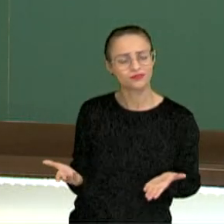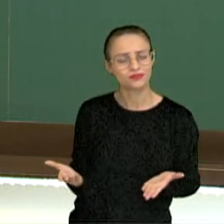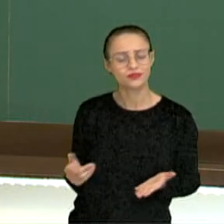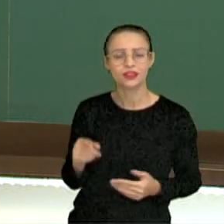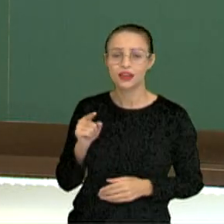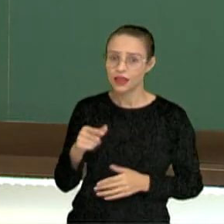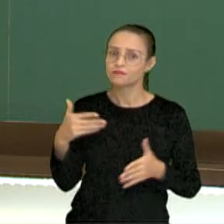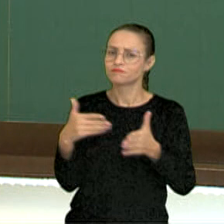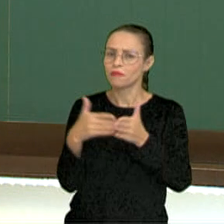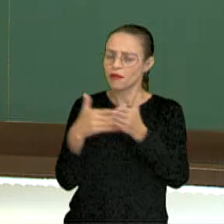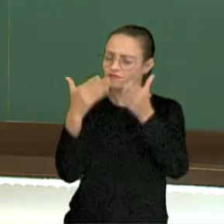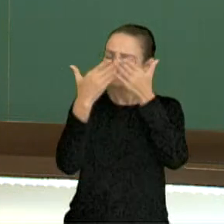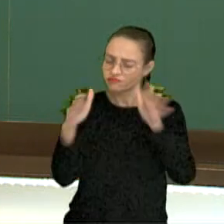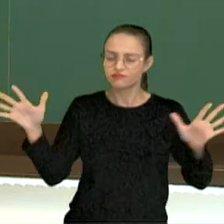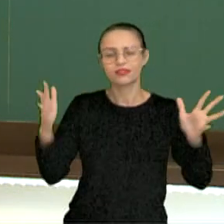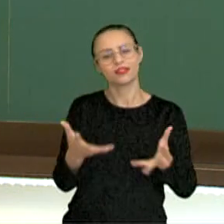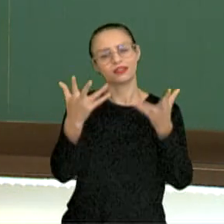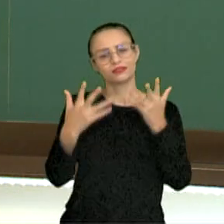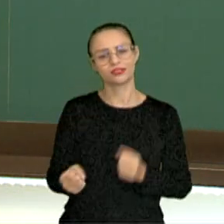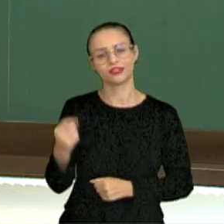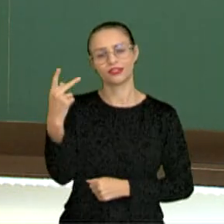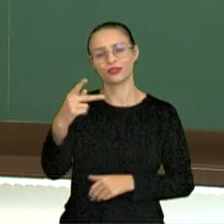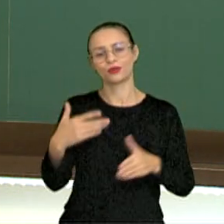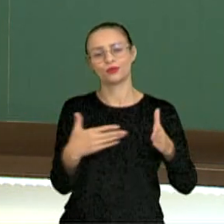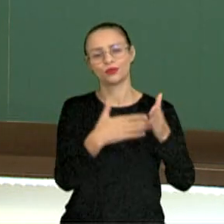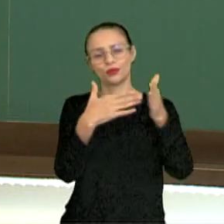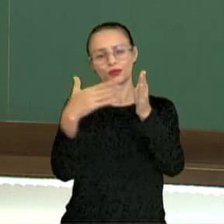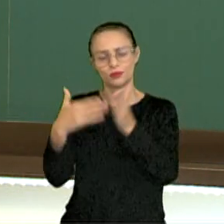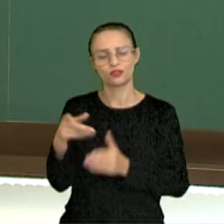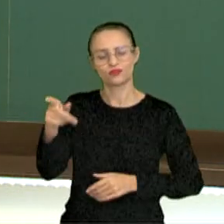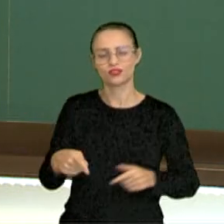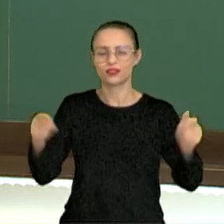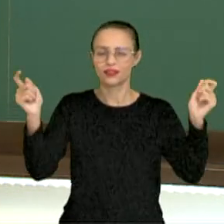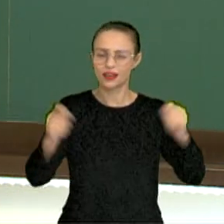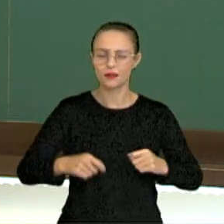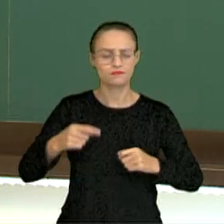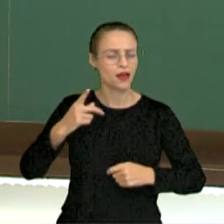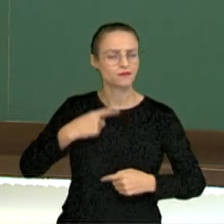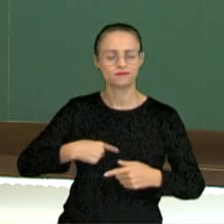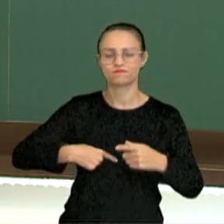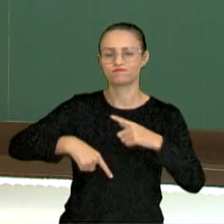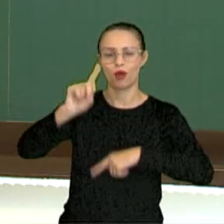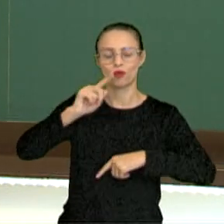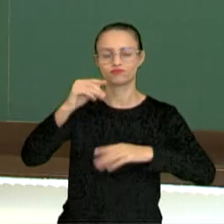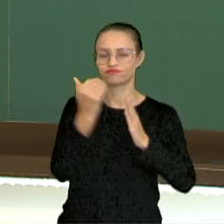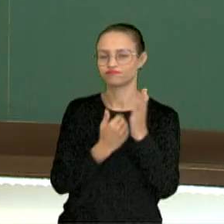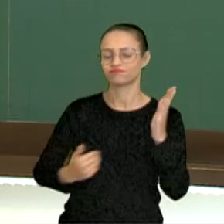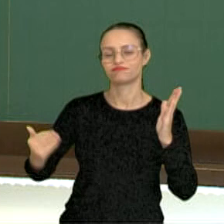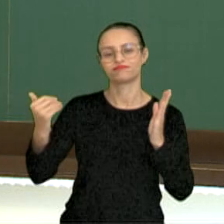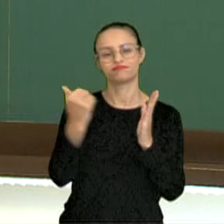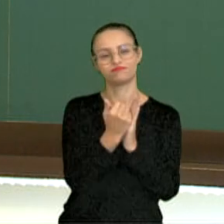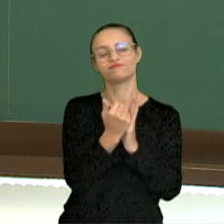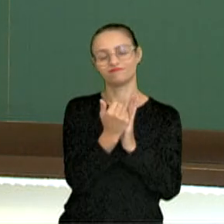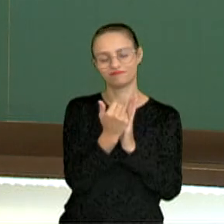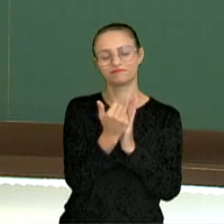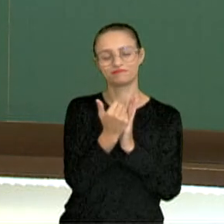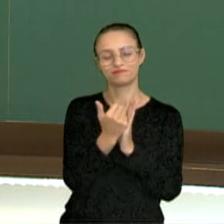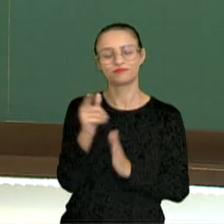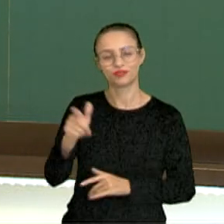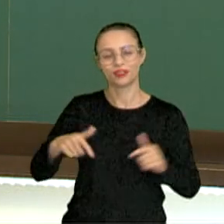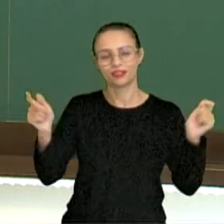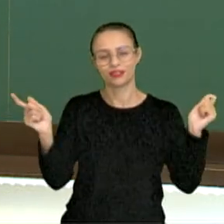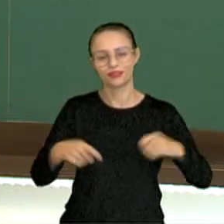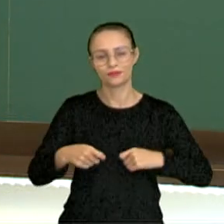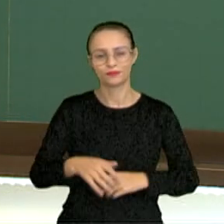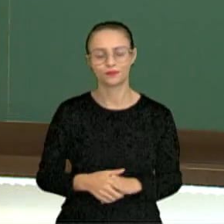esse obstáculo e aceites os teus limites, serás capaz de ir muito mais além do que julgavas conseguir.